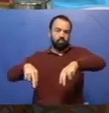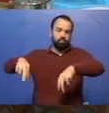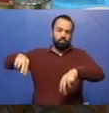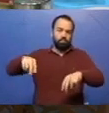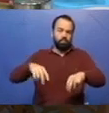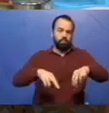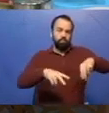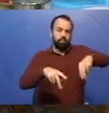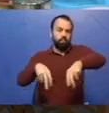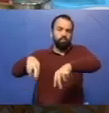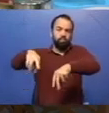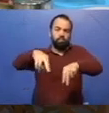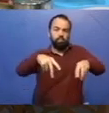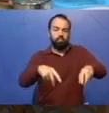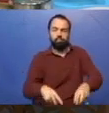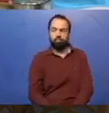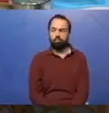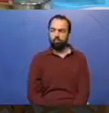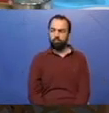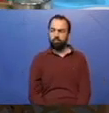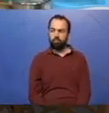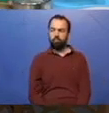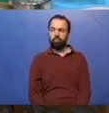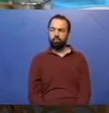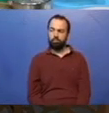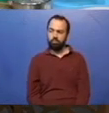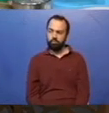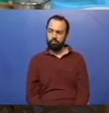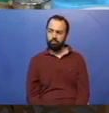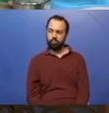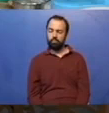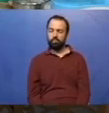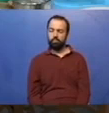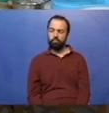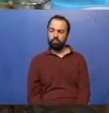né, no lago. Ok? Entenderam?